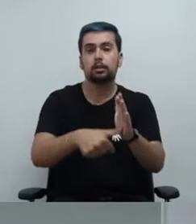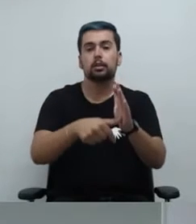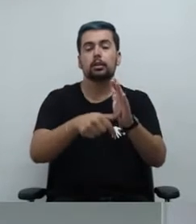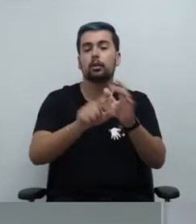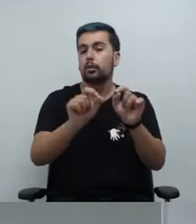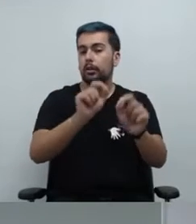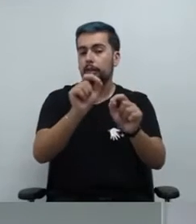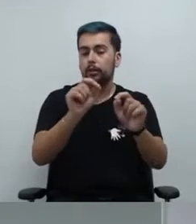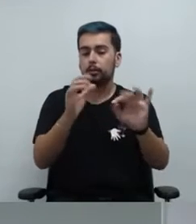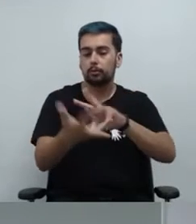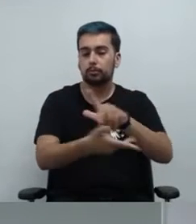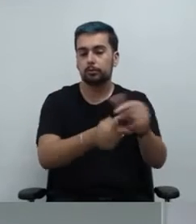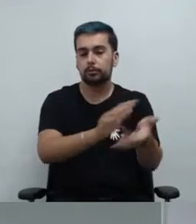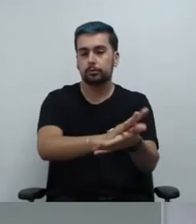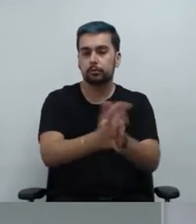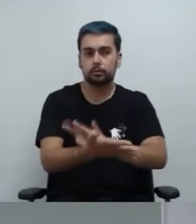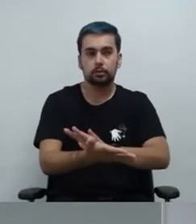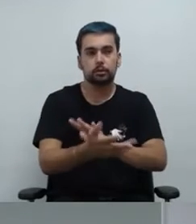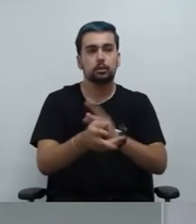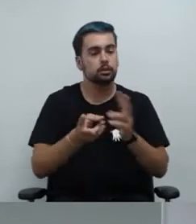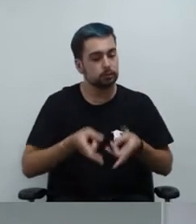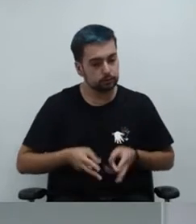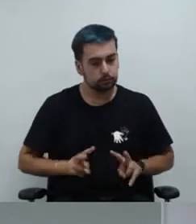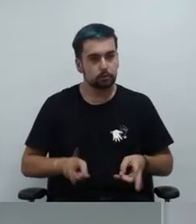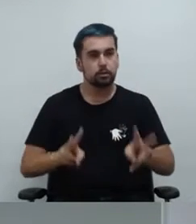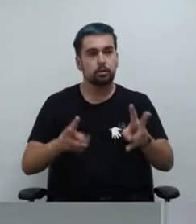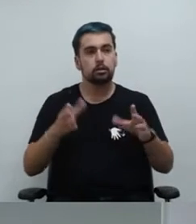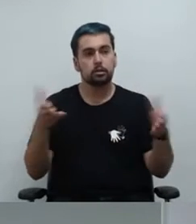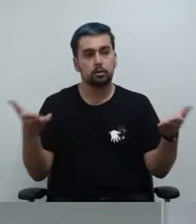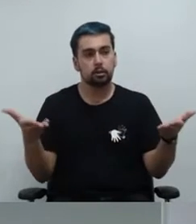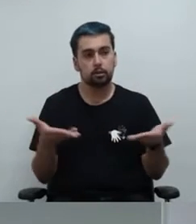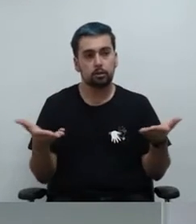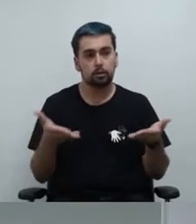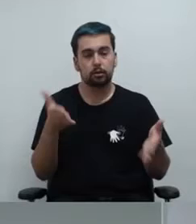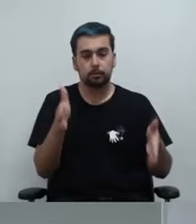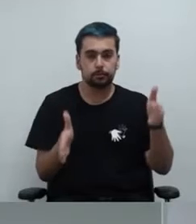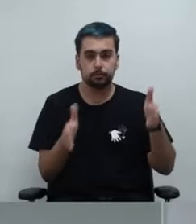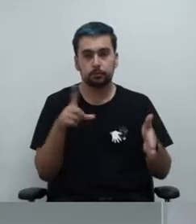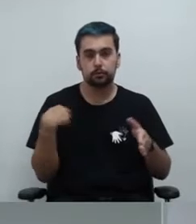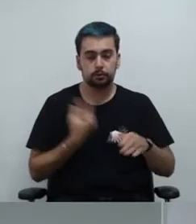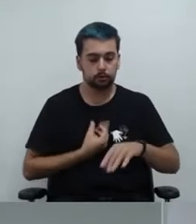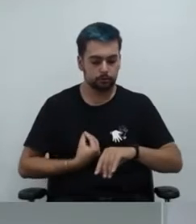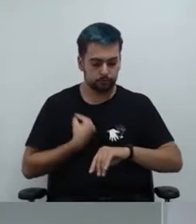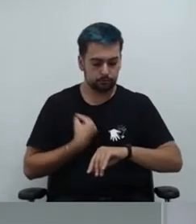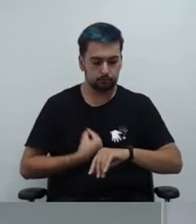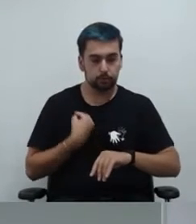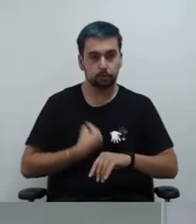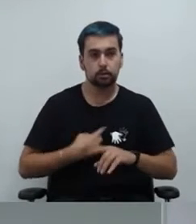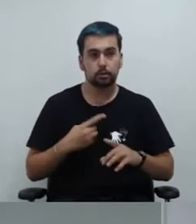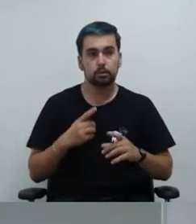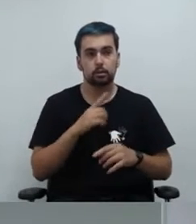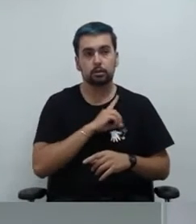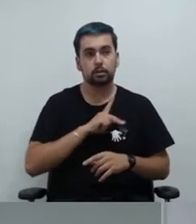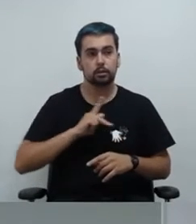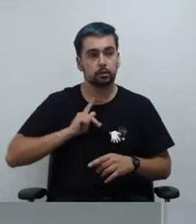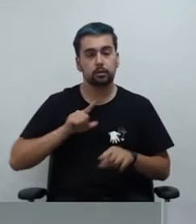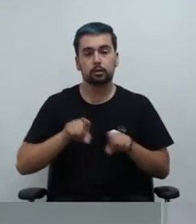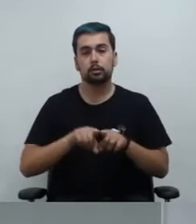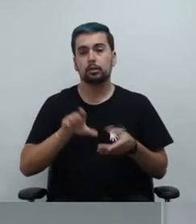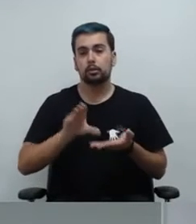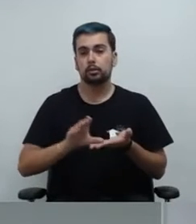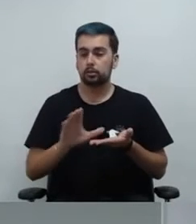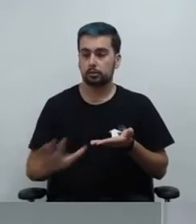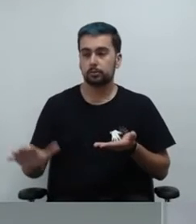do Mundo, que eu acho que é muito pertinente ao momento que a gente está vivendo aqui na Defensoria Pública de São Paulo e neste Conselho